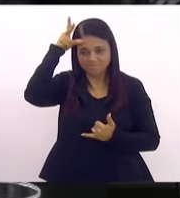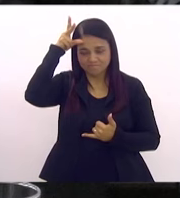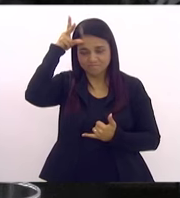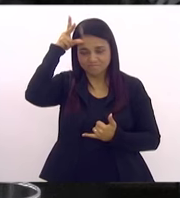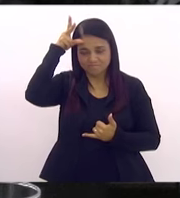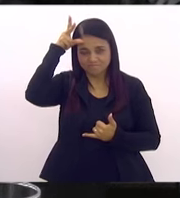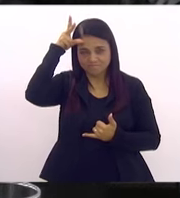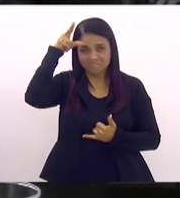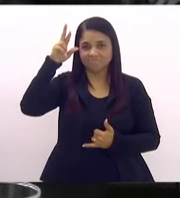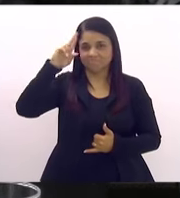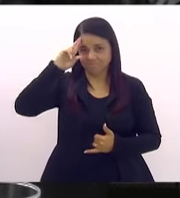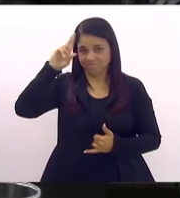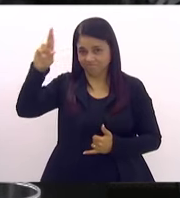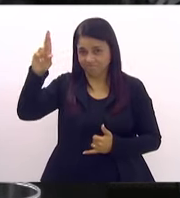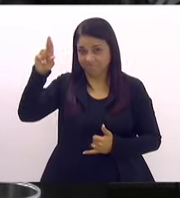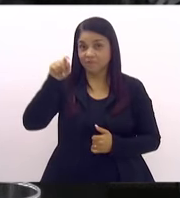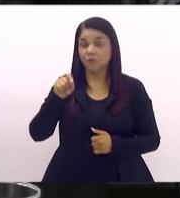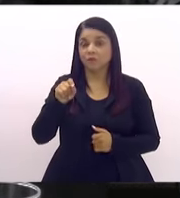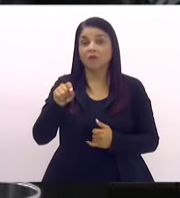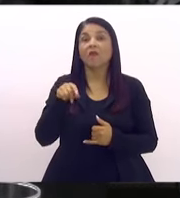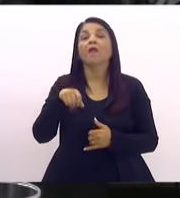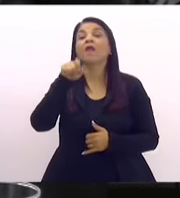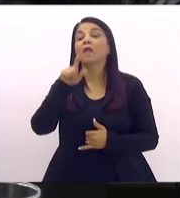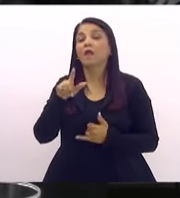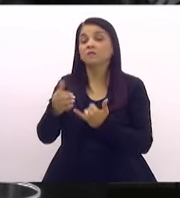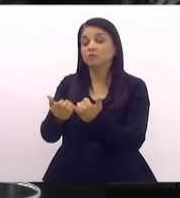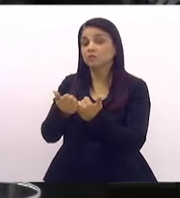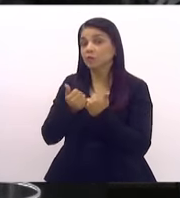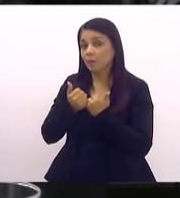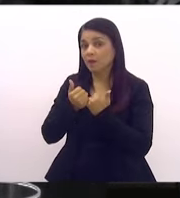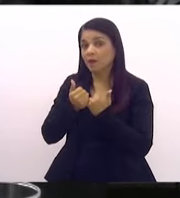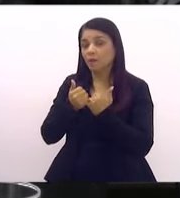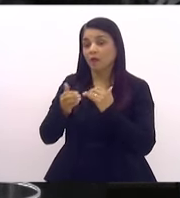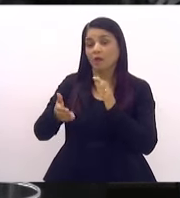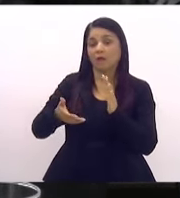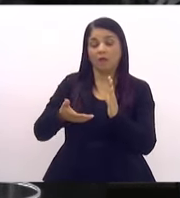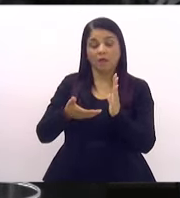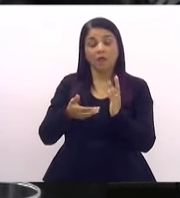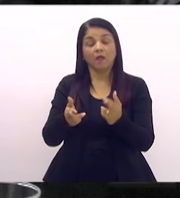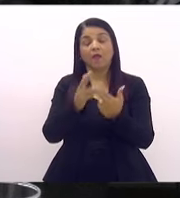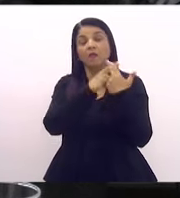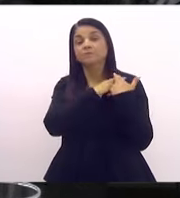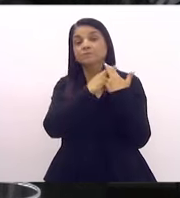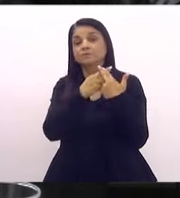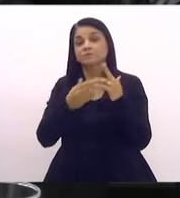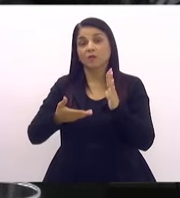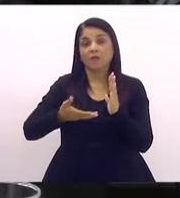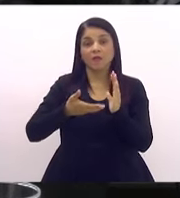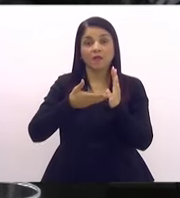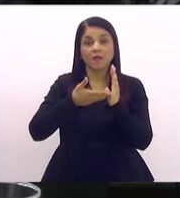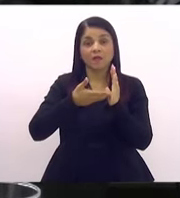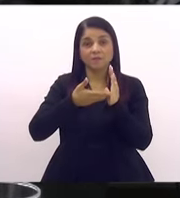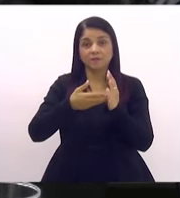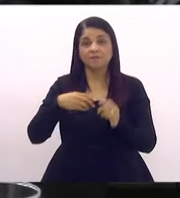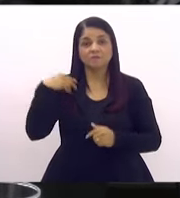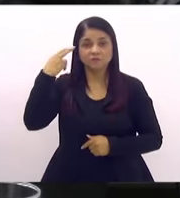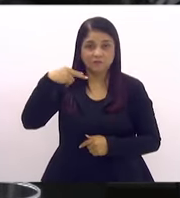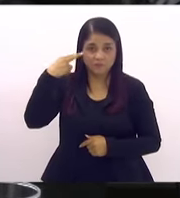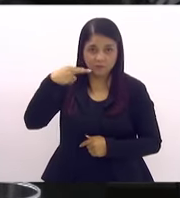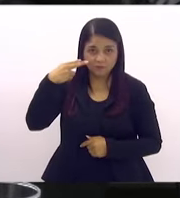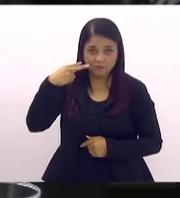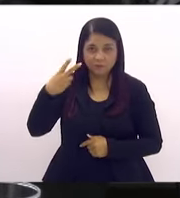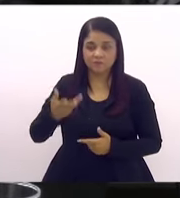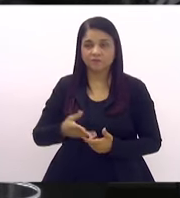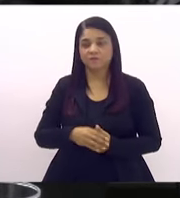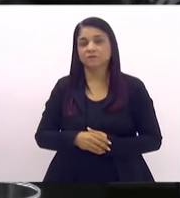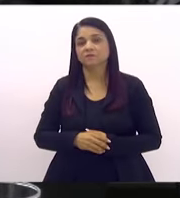primeira questão, quem caberia tombar seria a Câmara dos Vereadores. Senão a gente está fazendo